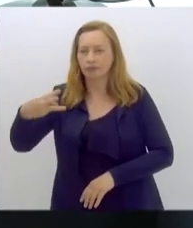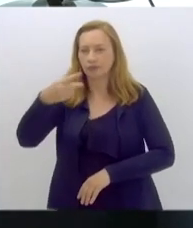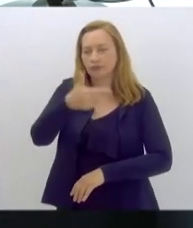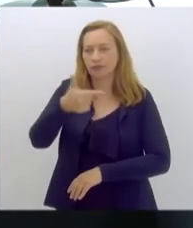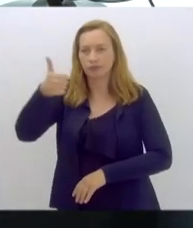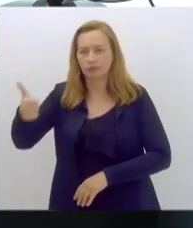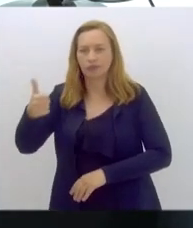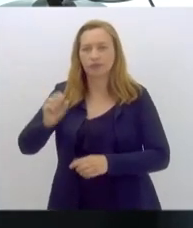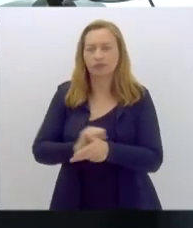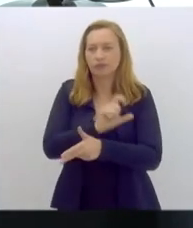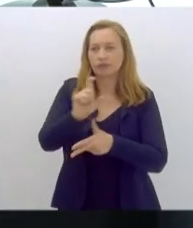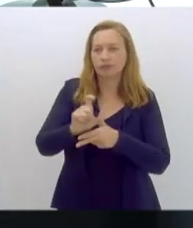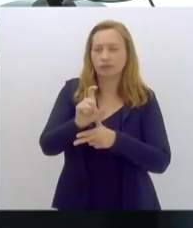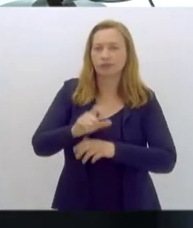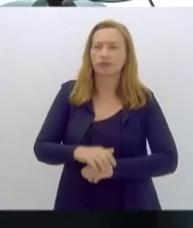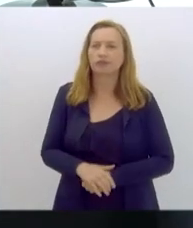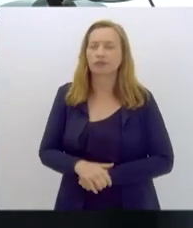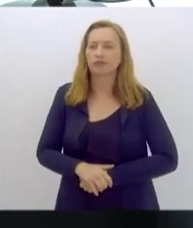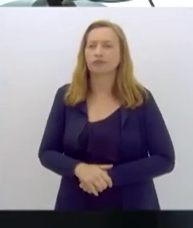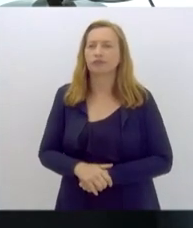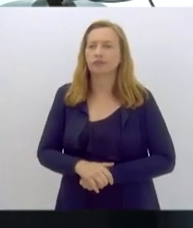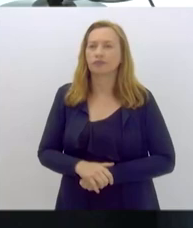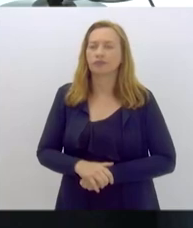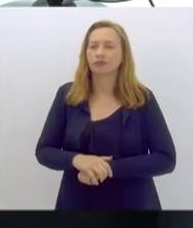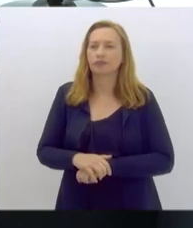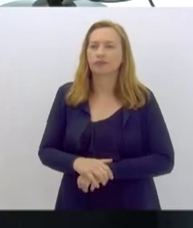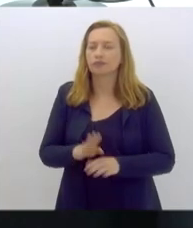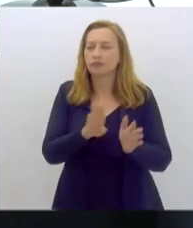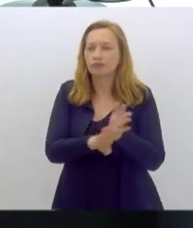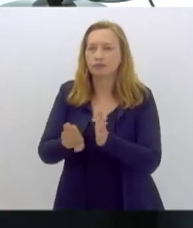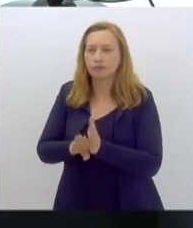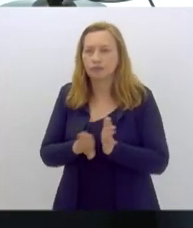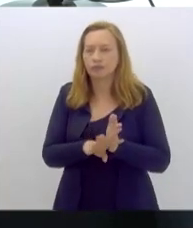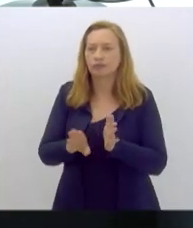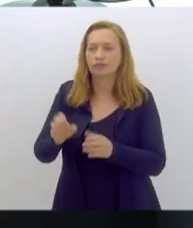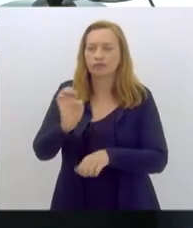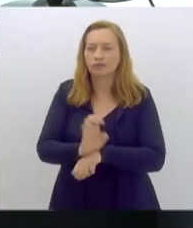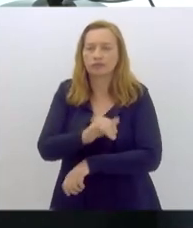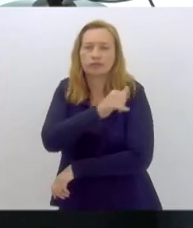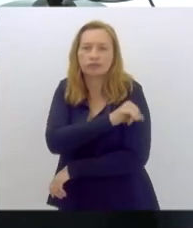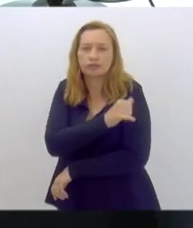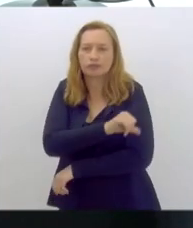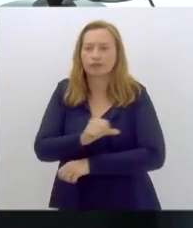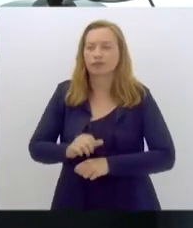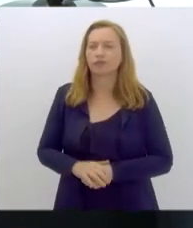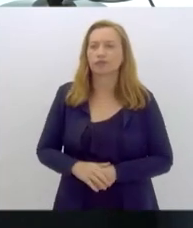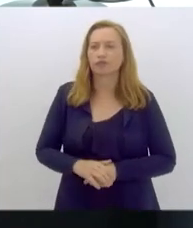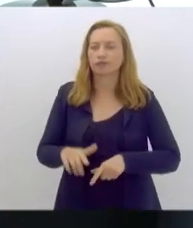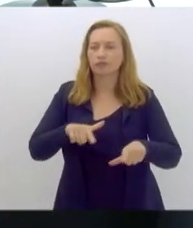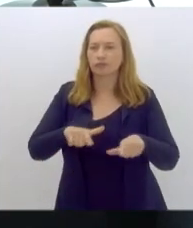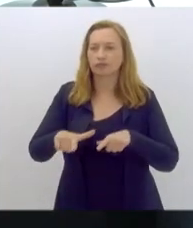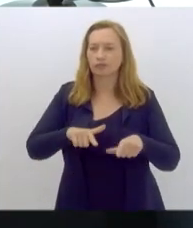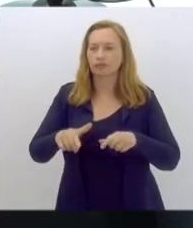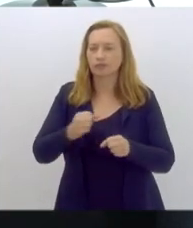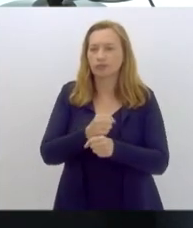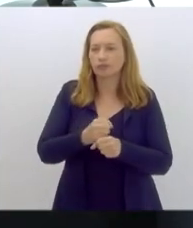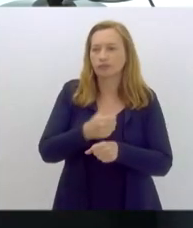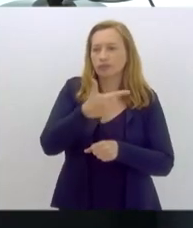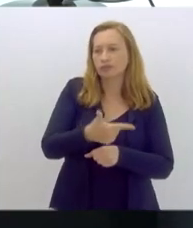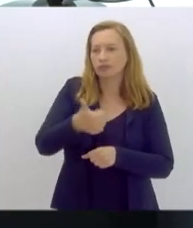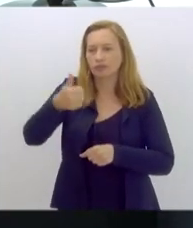Executivo que estima e fixa despesa do Estado do Rio de Janeiro é para o exercício de 2023